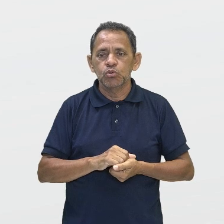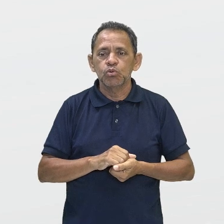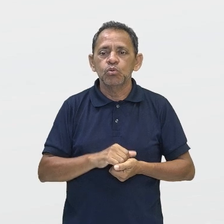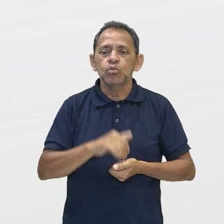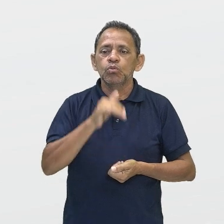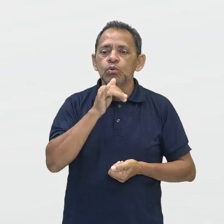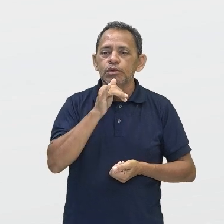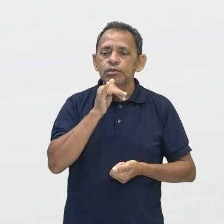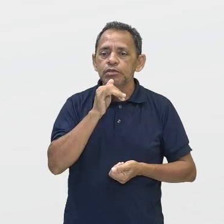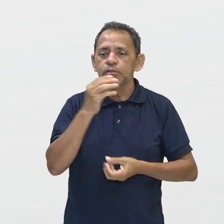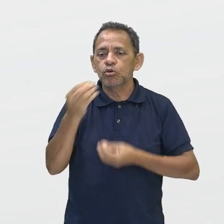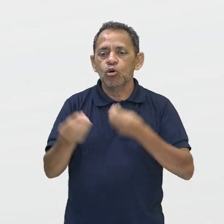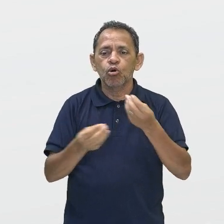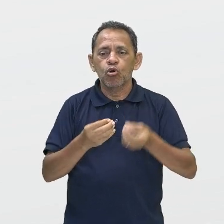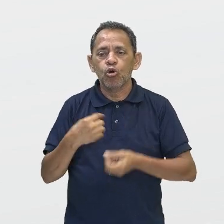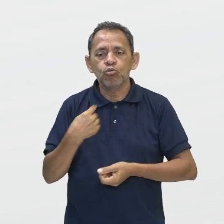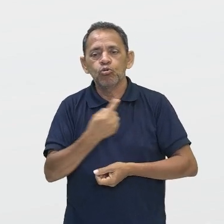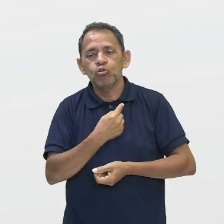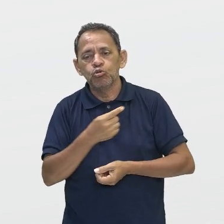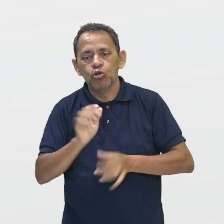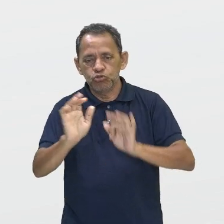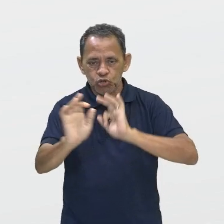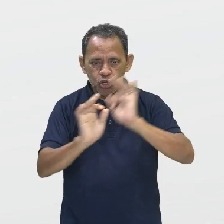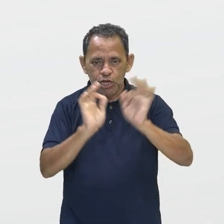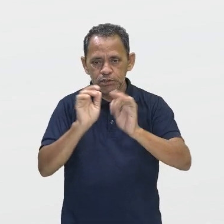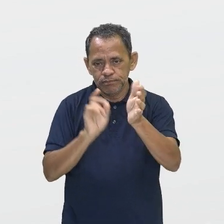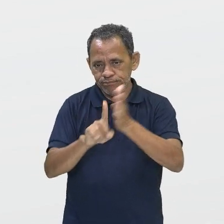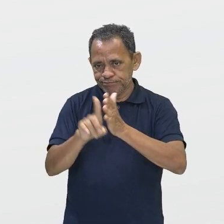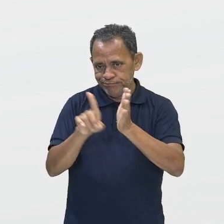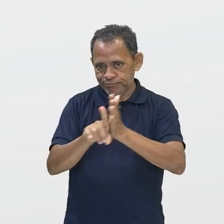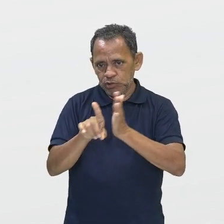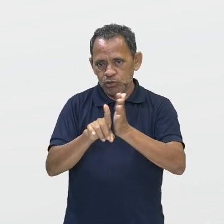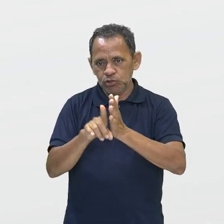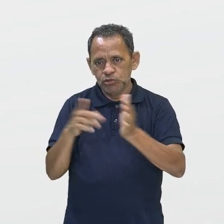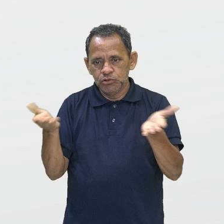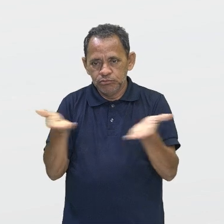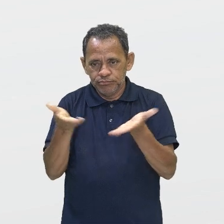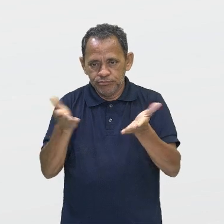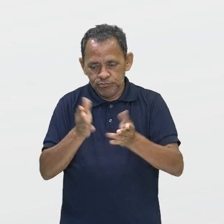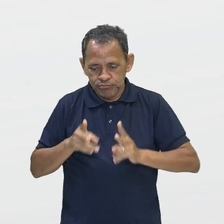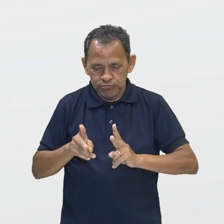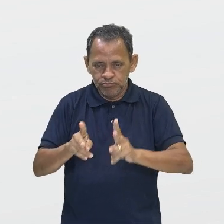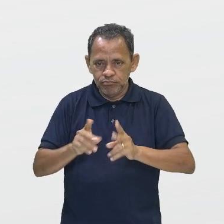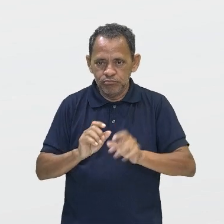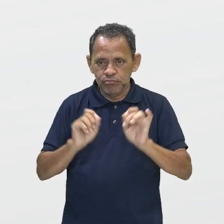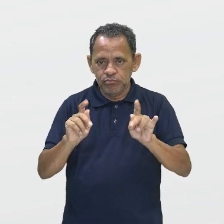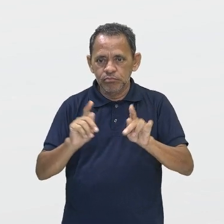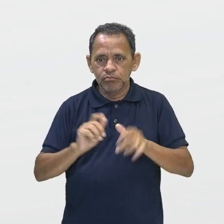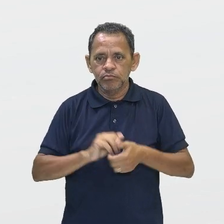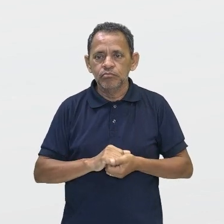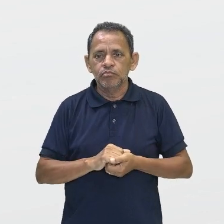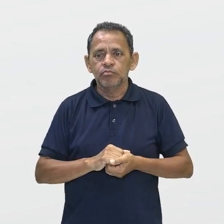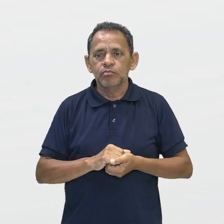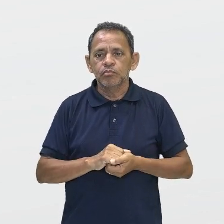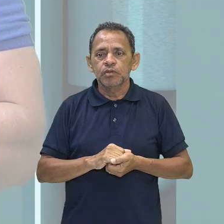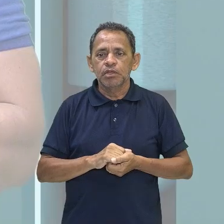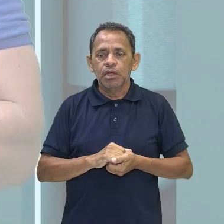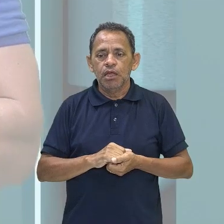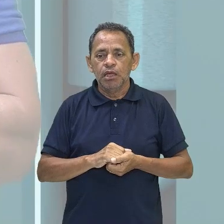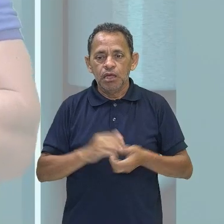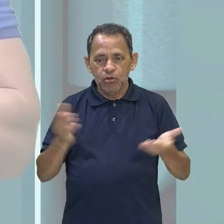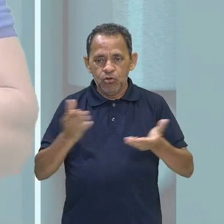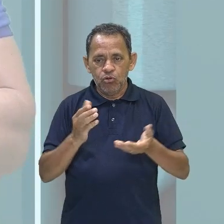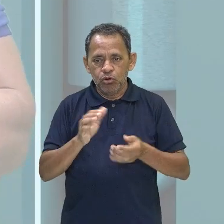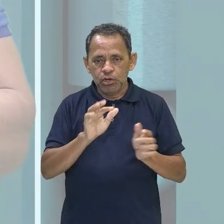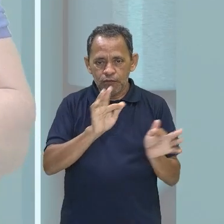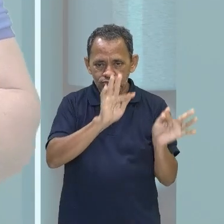que nós construímos uma pergunta no present continuous. E nesse momento nós vamos assistir a